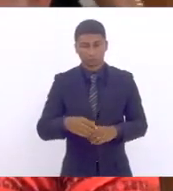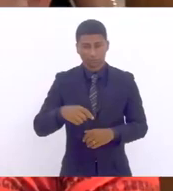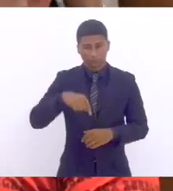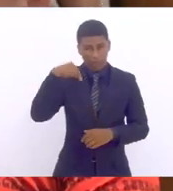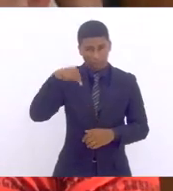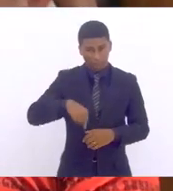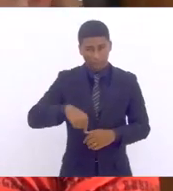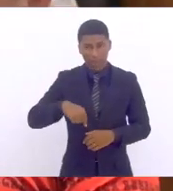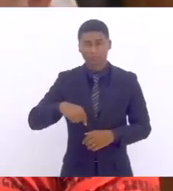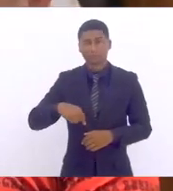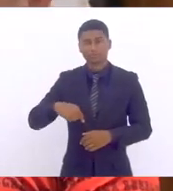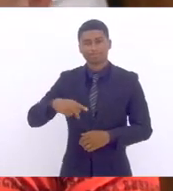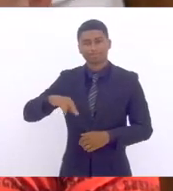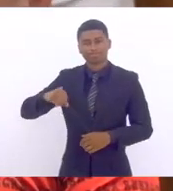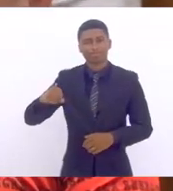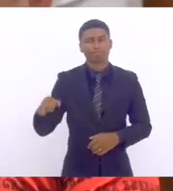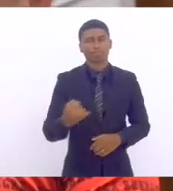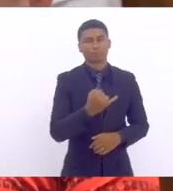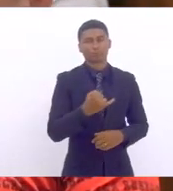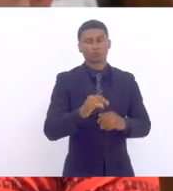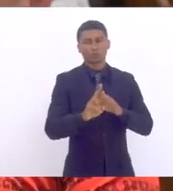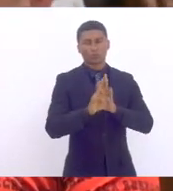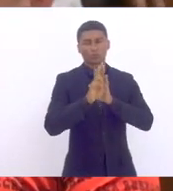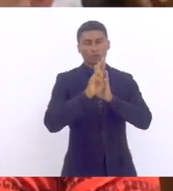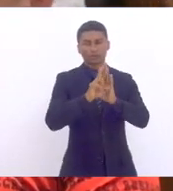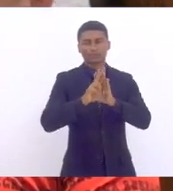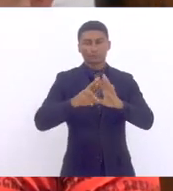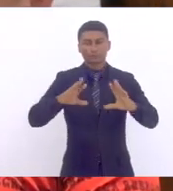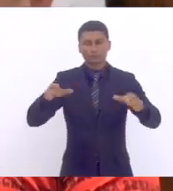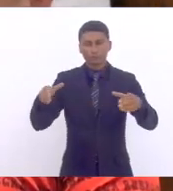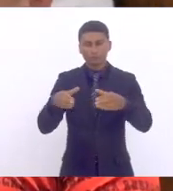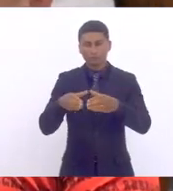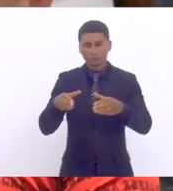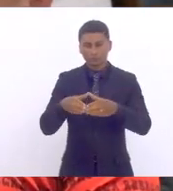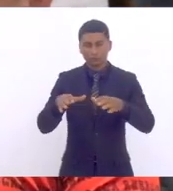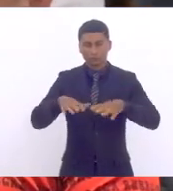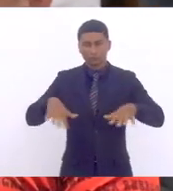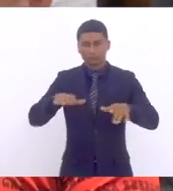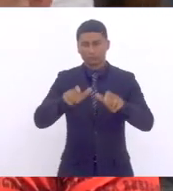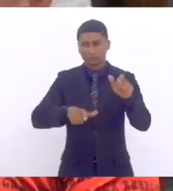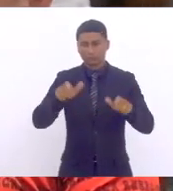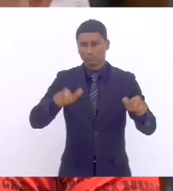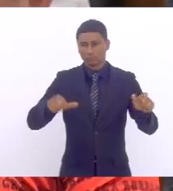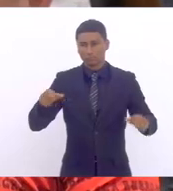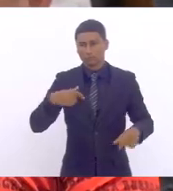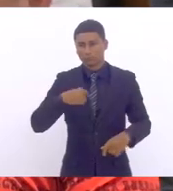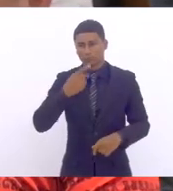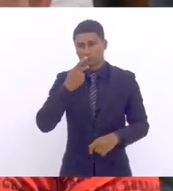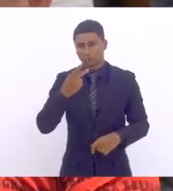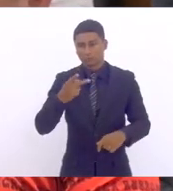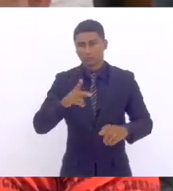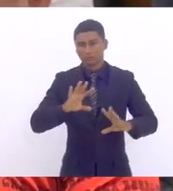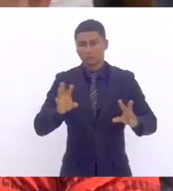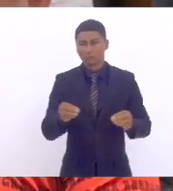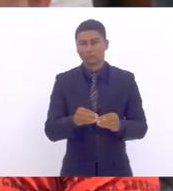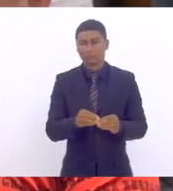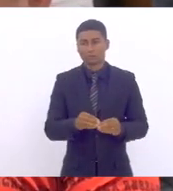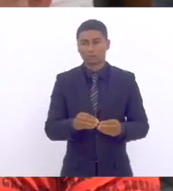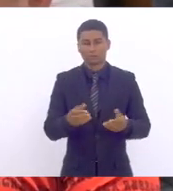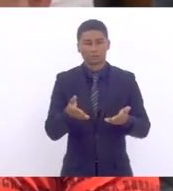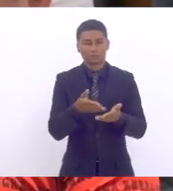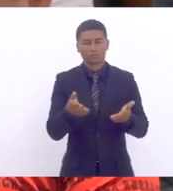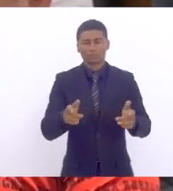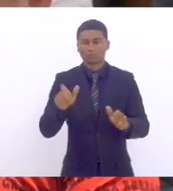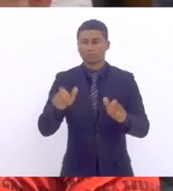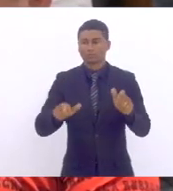única de representar os milhares de torcedores organizados que estão em casa, eu decidi tomar a palavra de forma muito breve. Esses torcedores que